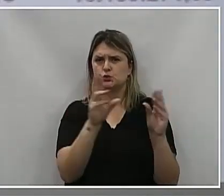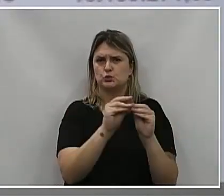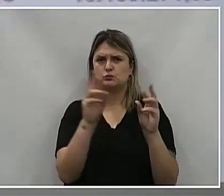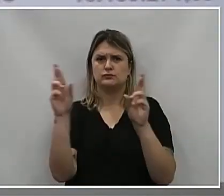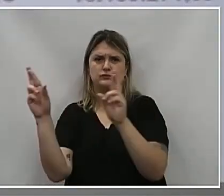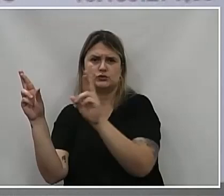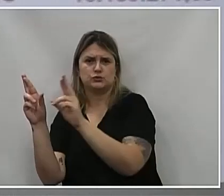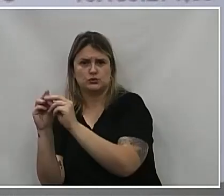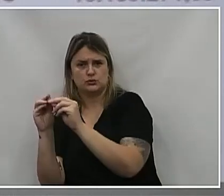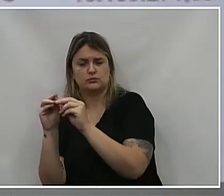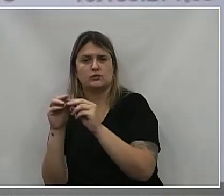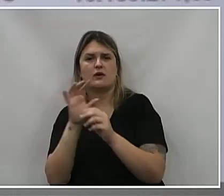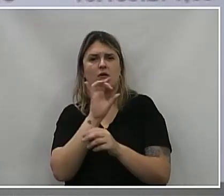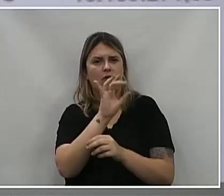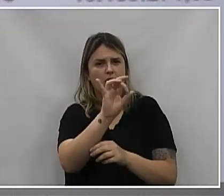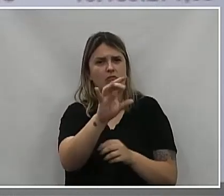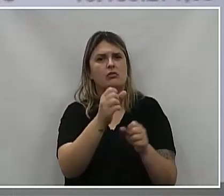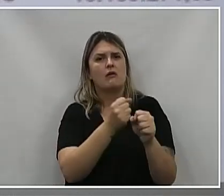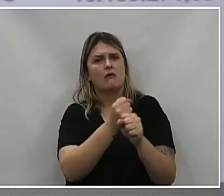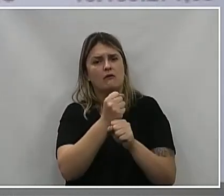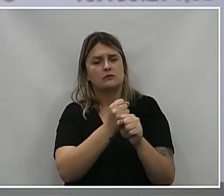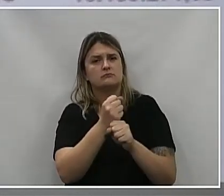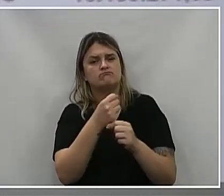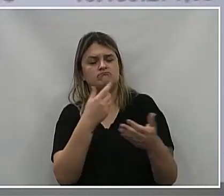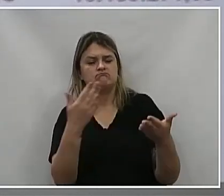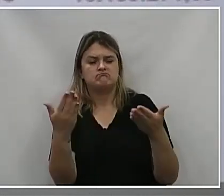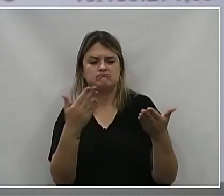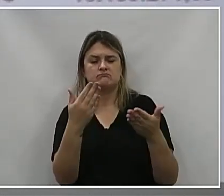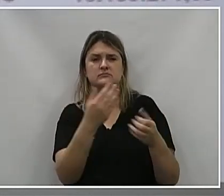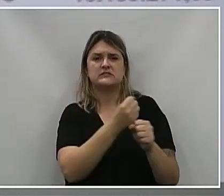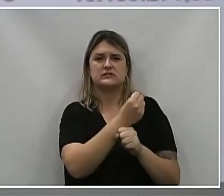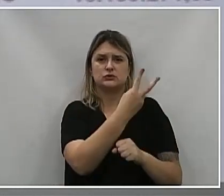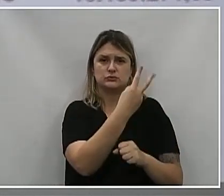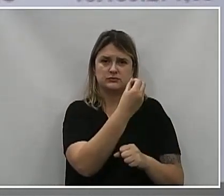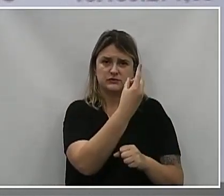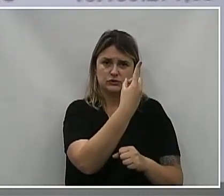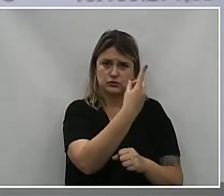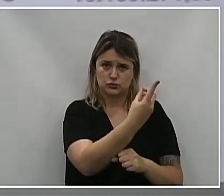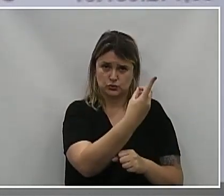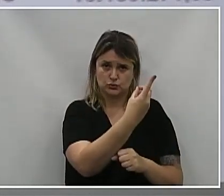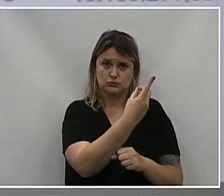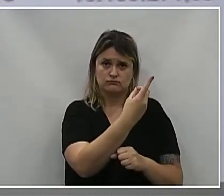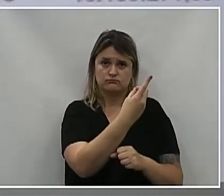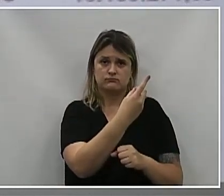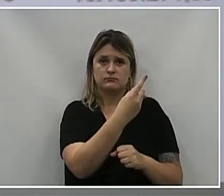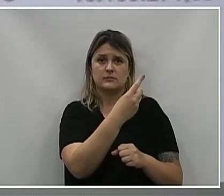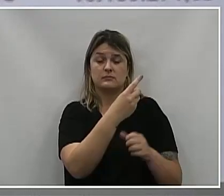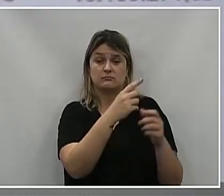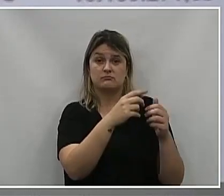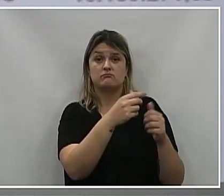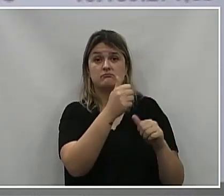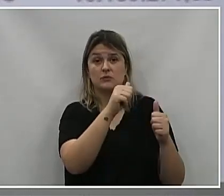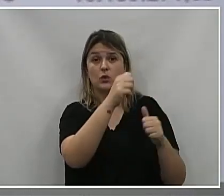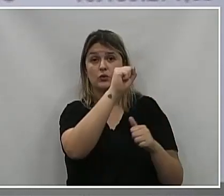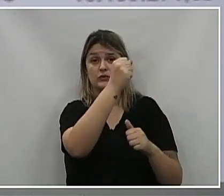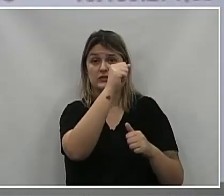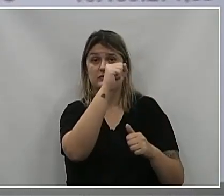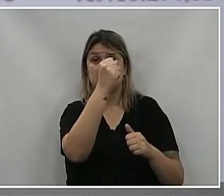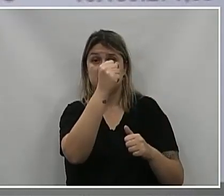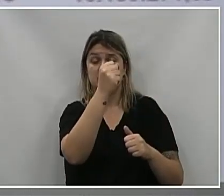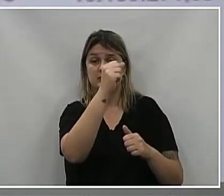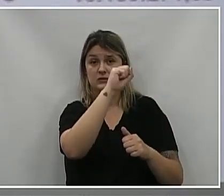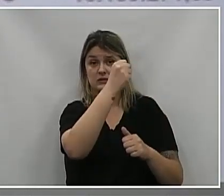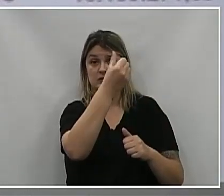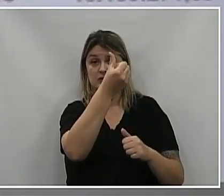por exercício, por ano. Então, 2021 ainda daria uma variação positiva de